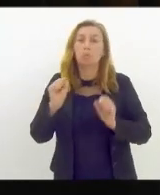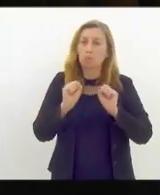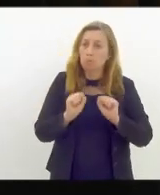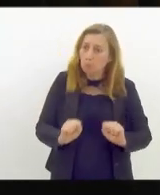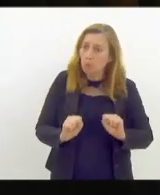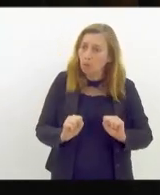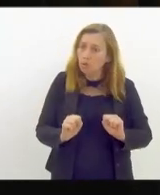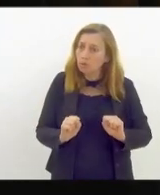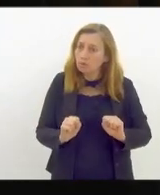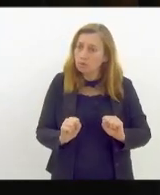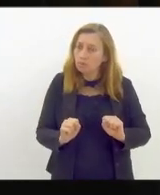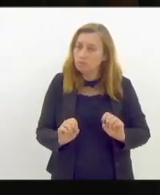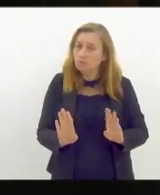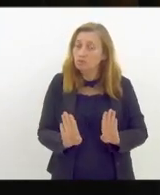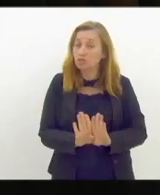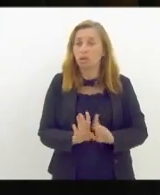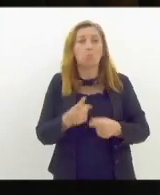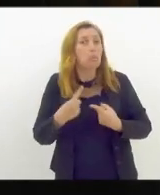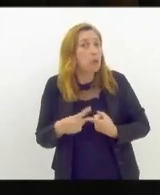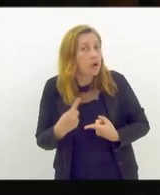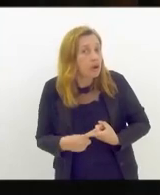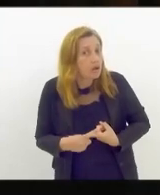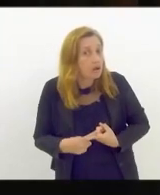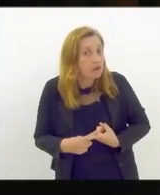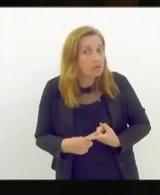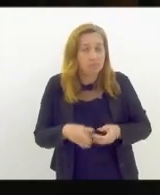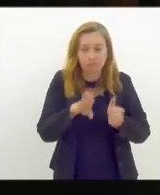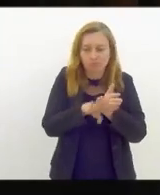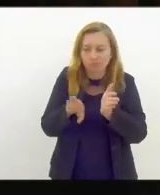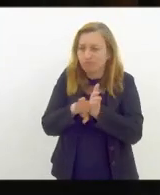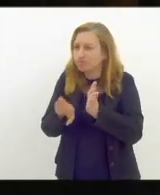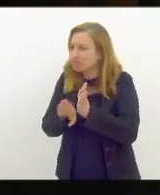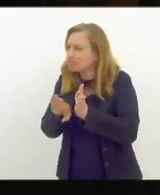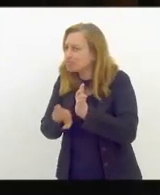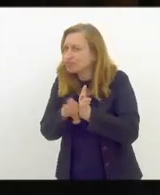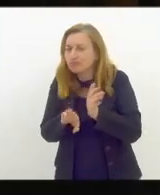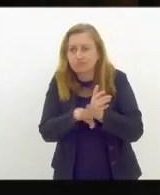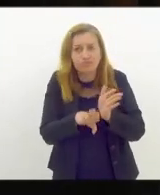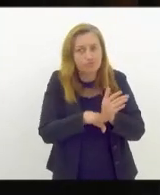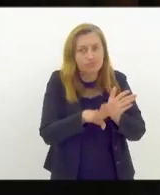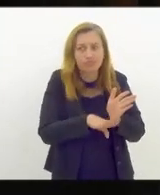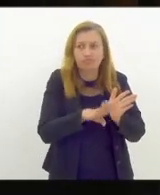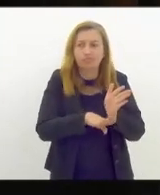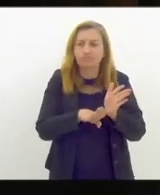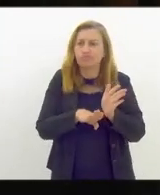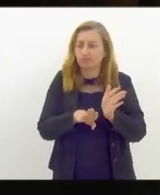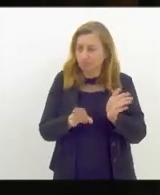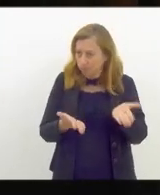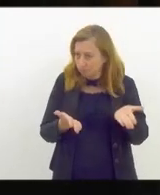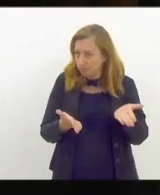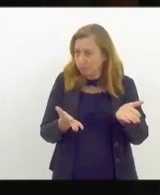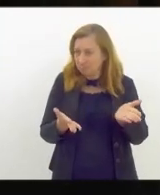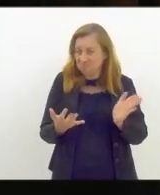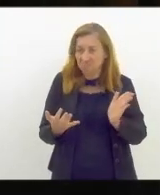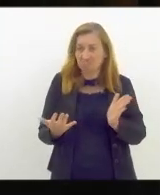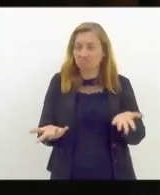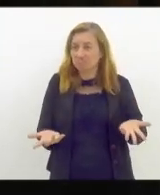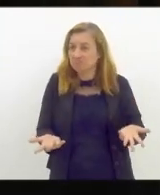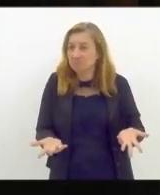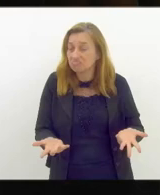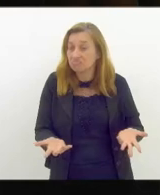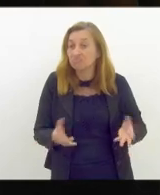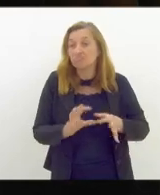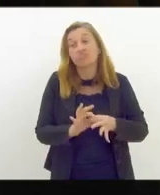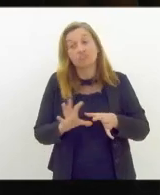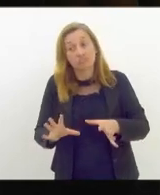de funcionar, porque gastos elementares, né, investimentos elementares, são deixados de